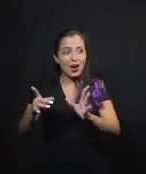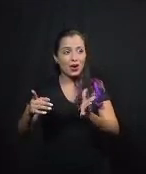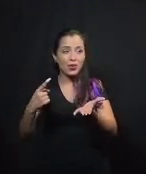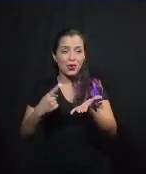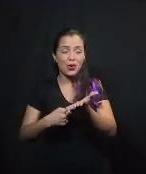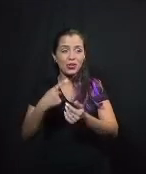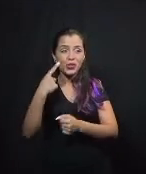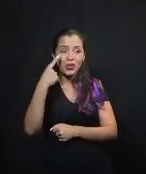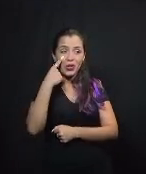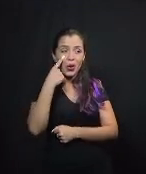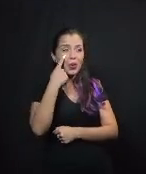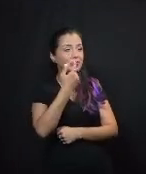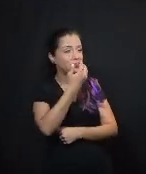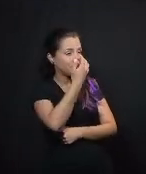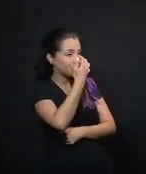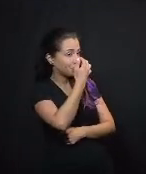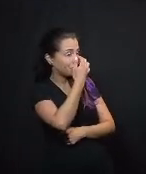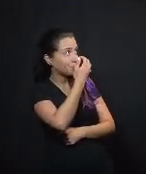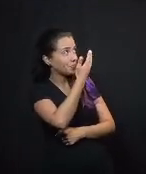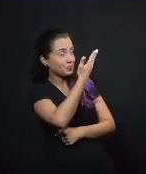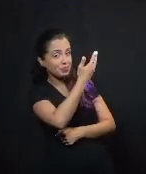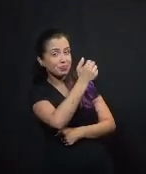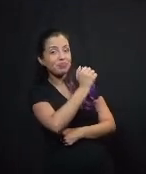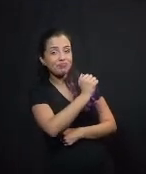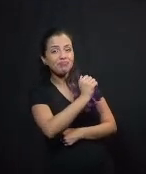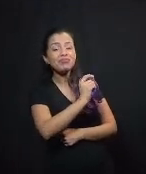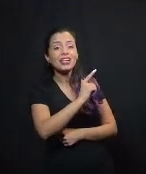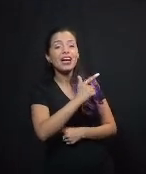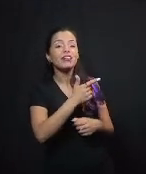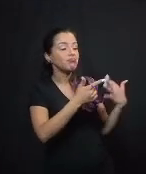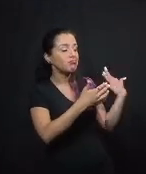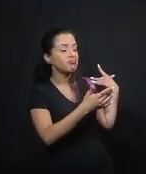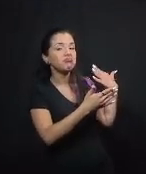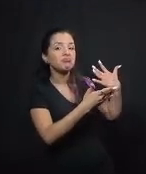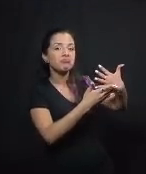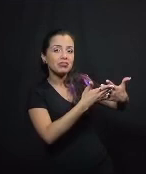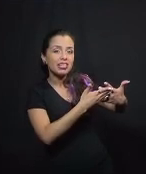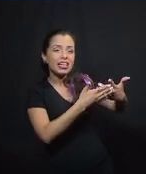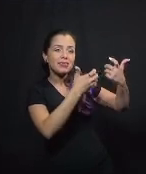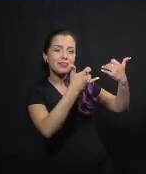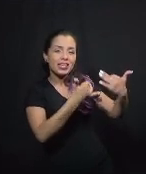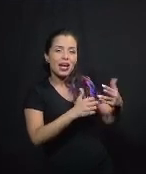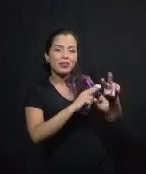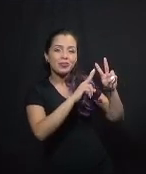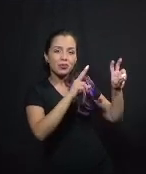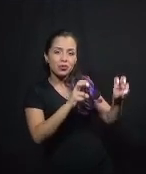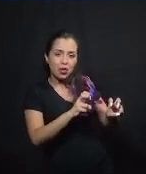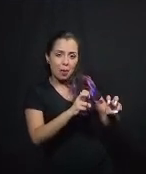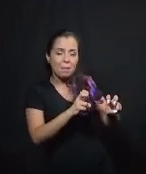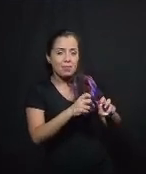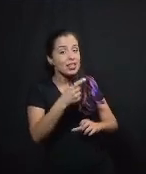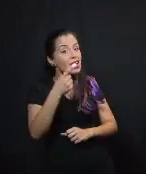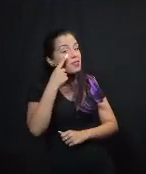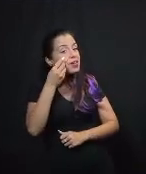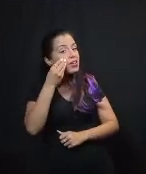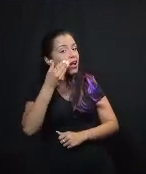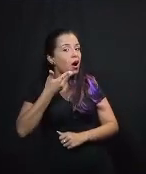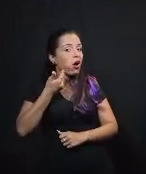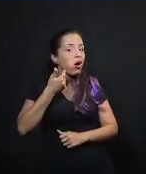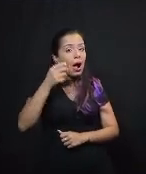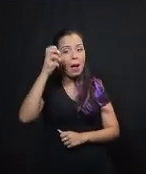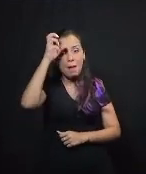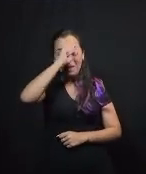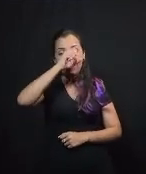olha, guia do voto, pessoal, a gente falou sobre isso ao longo do evento. Vamos perder um pouquinho, né, de tempo. Faça